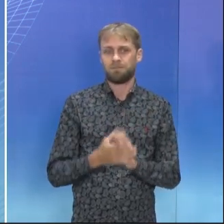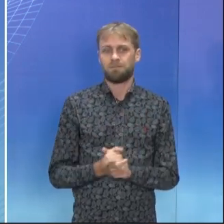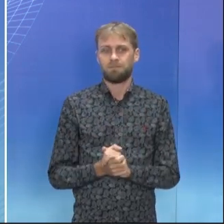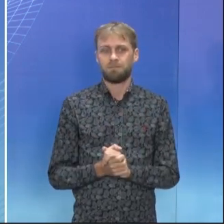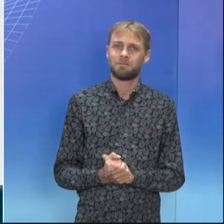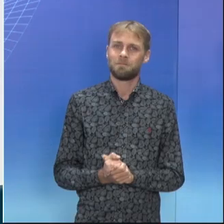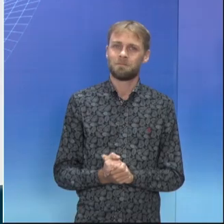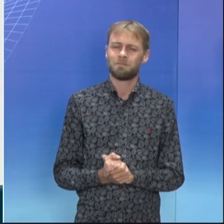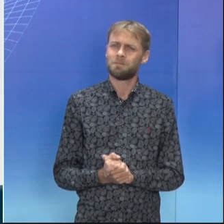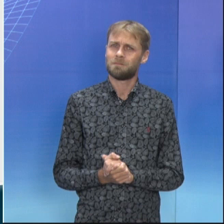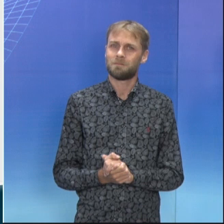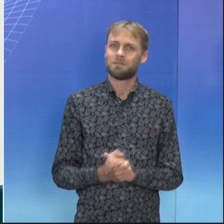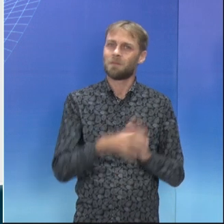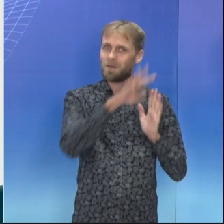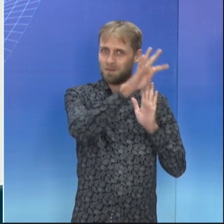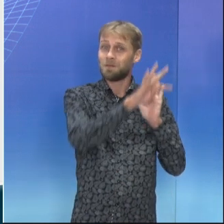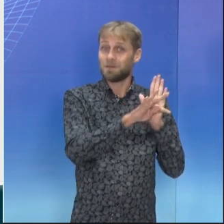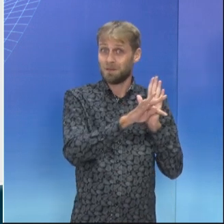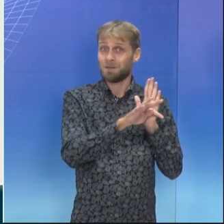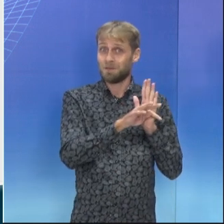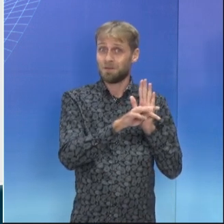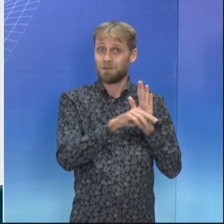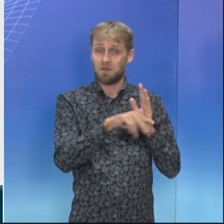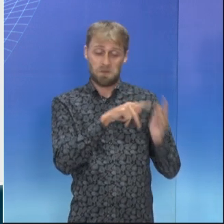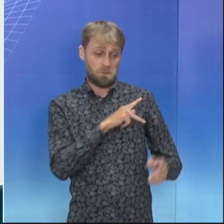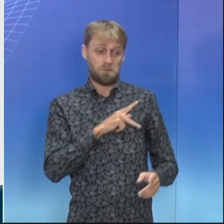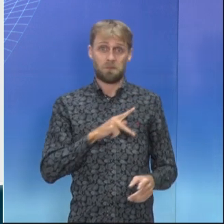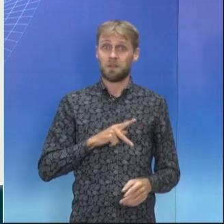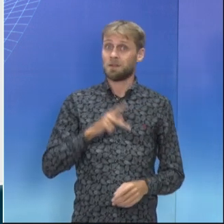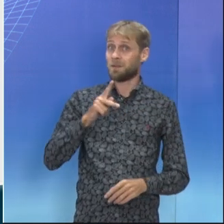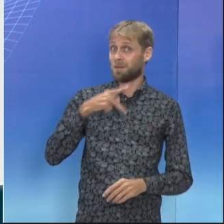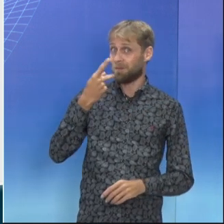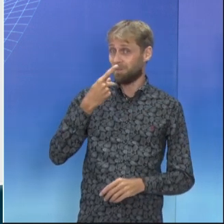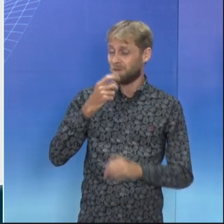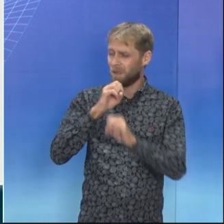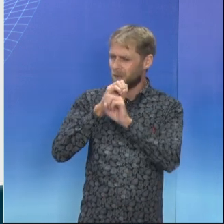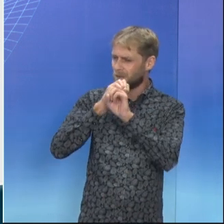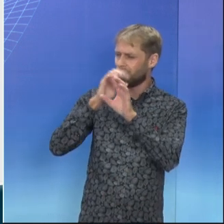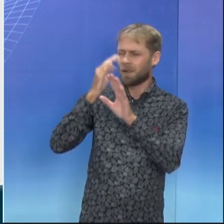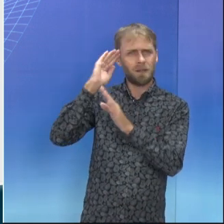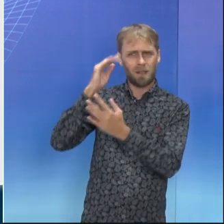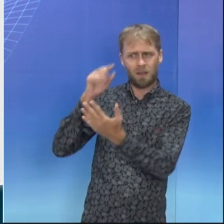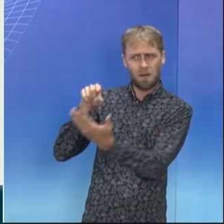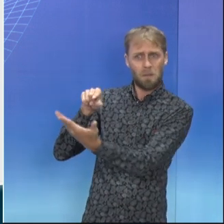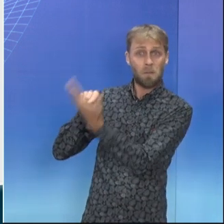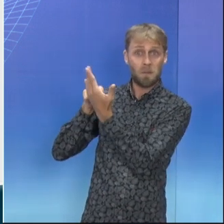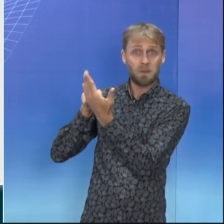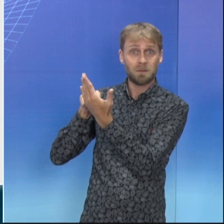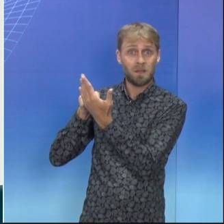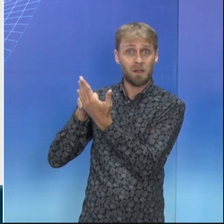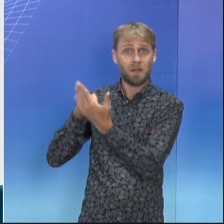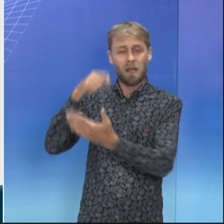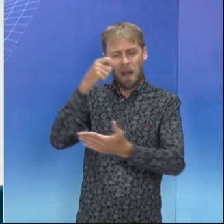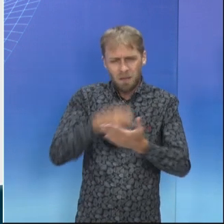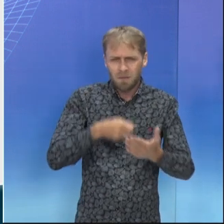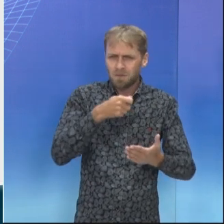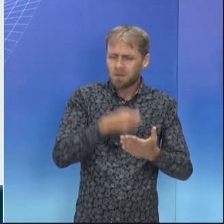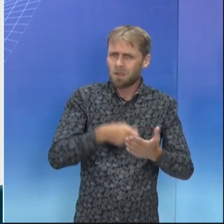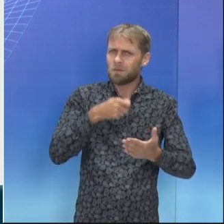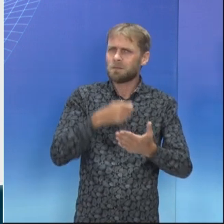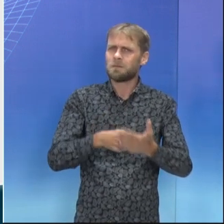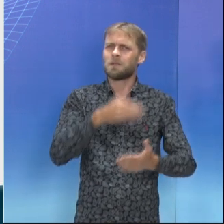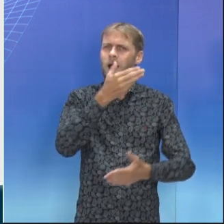idiomáticas, tá? No texto, na fala do presidente, ele deixa claro o quê? Que eles estão metidos em la luta